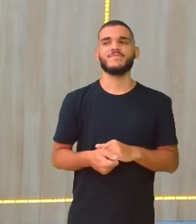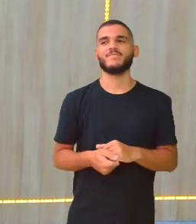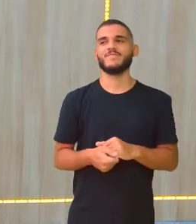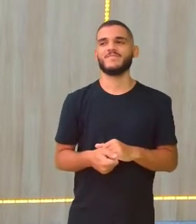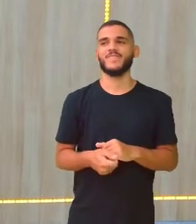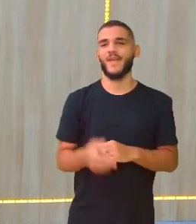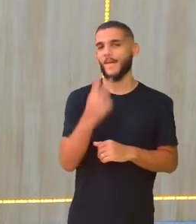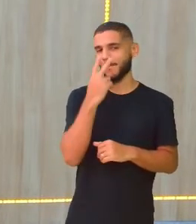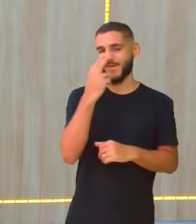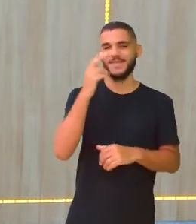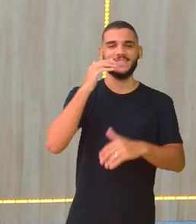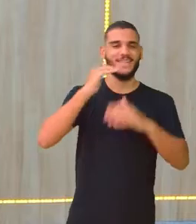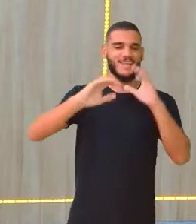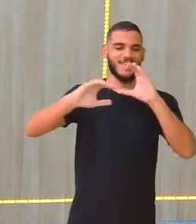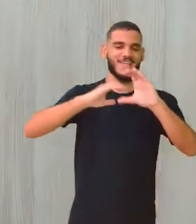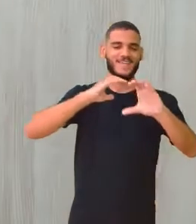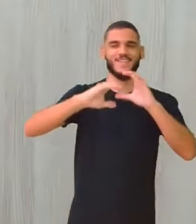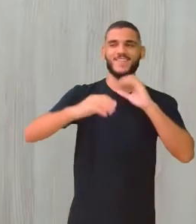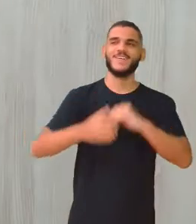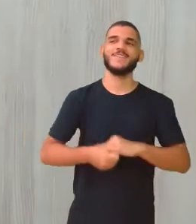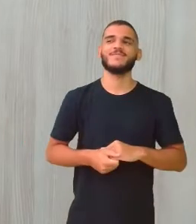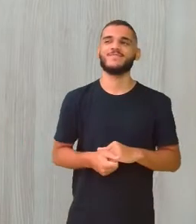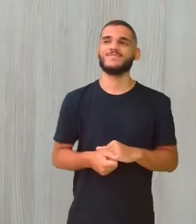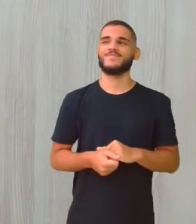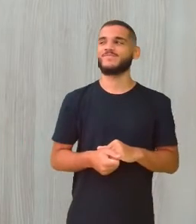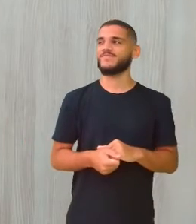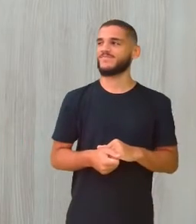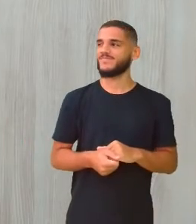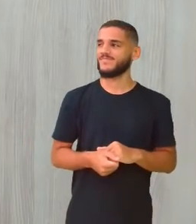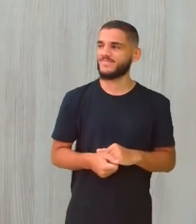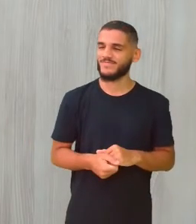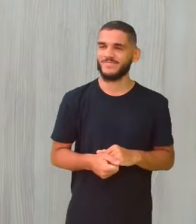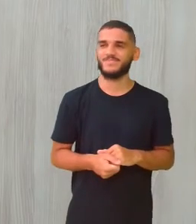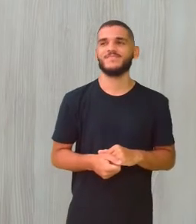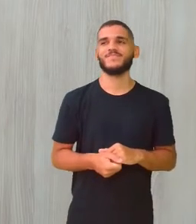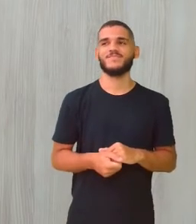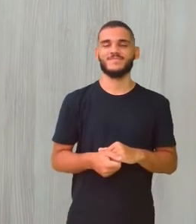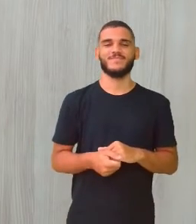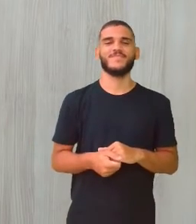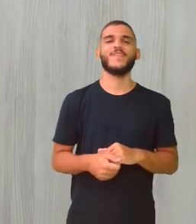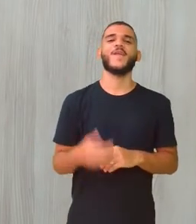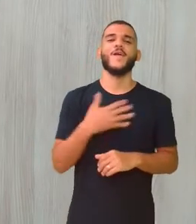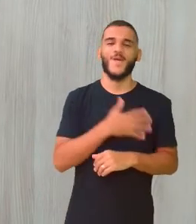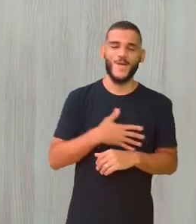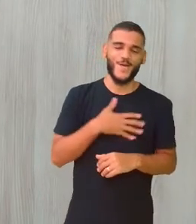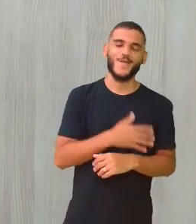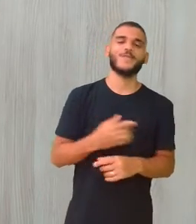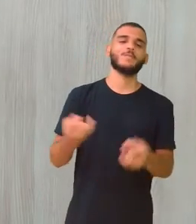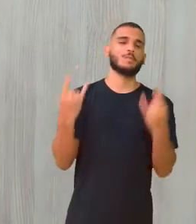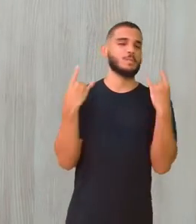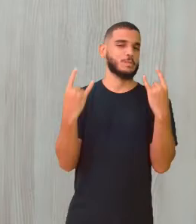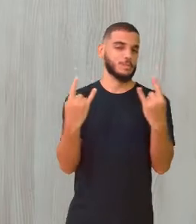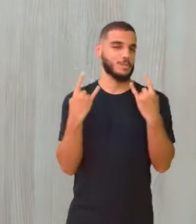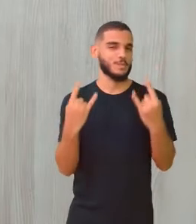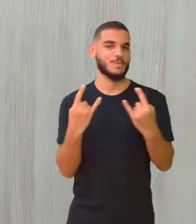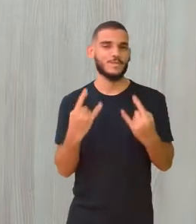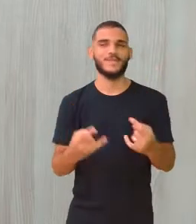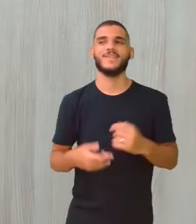chicleteira. Nada, aqui não é chicleteiro, não. É não? Uhum. Eita, o negócio é mais pesado, rock né? and roll.